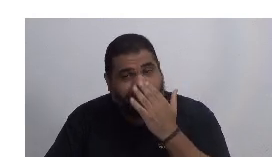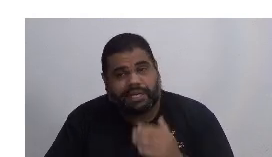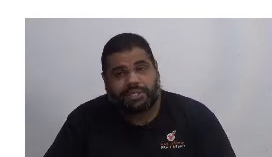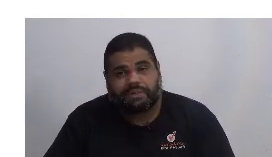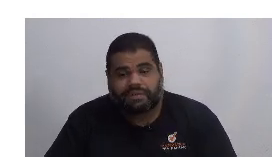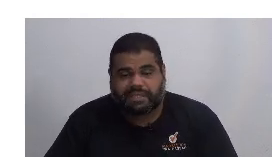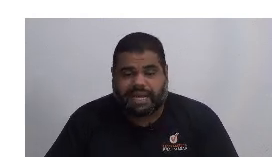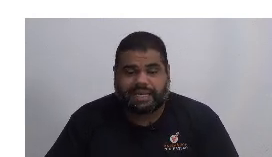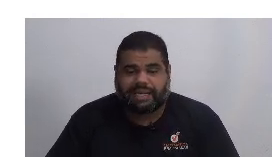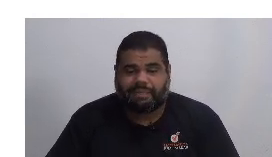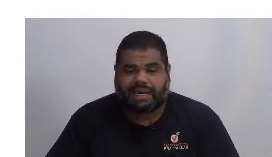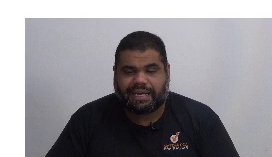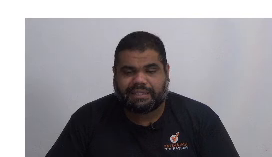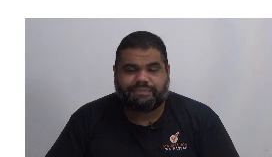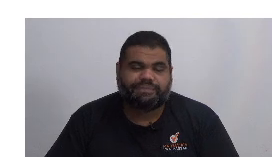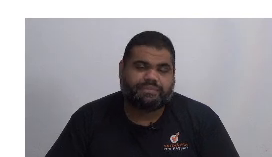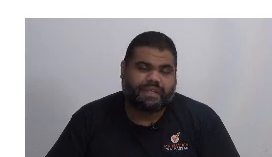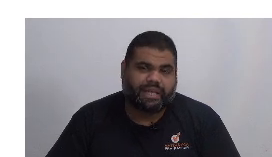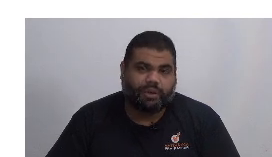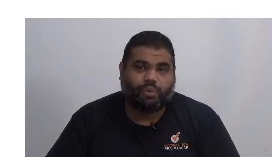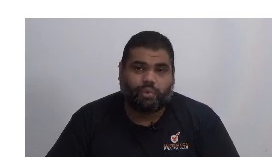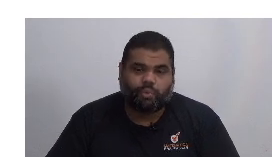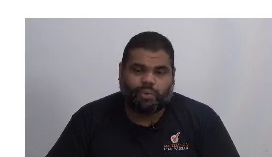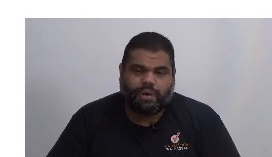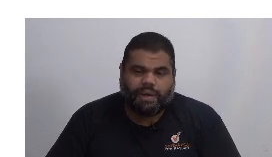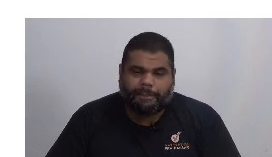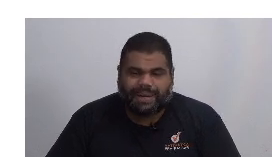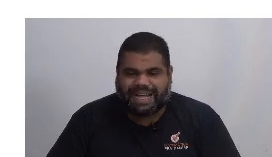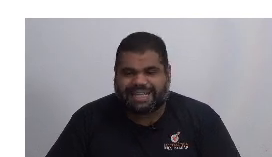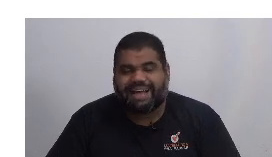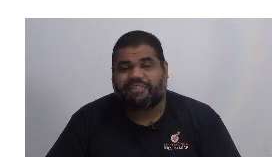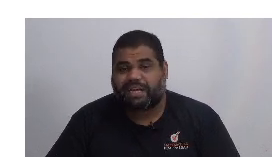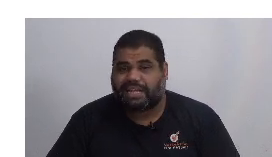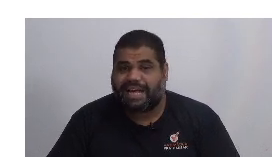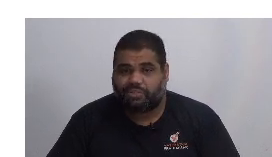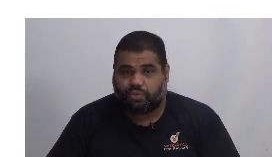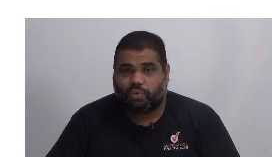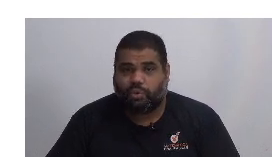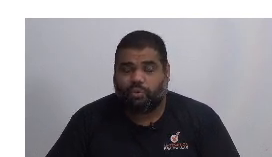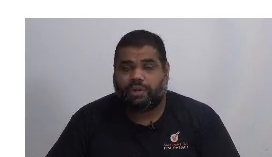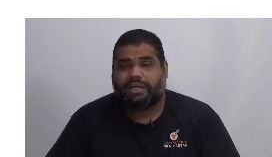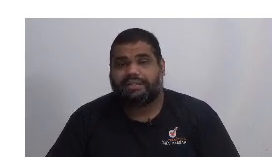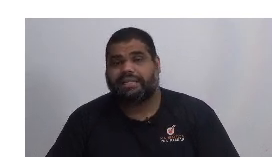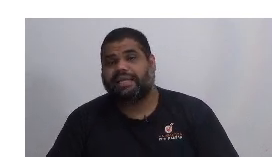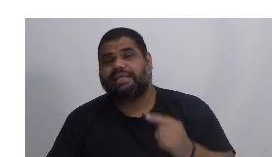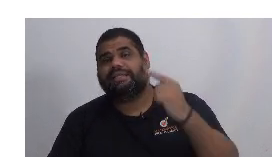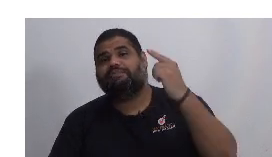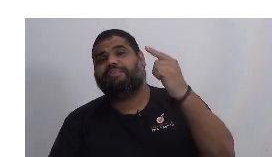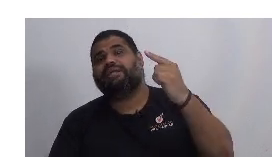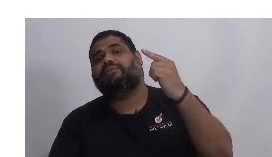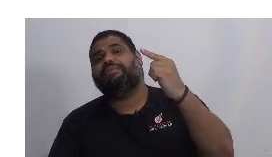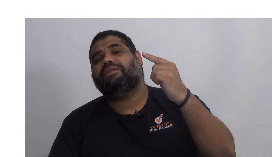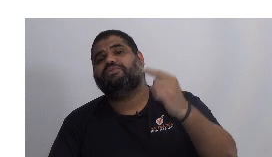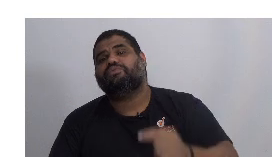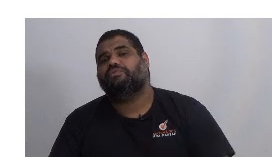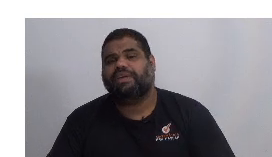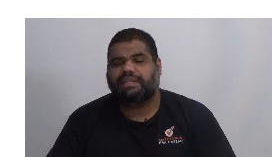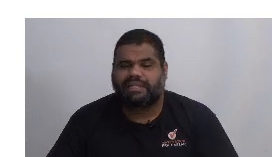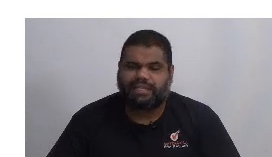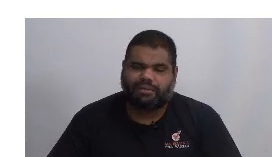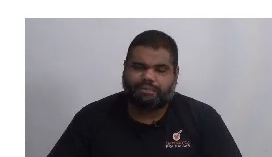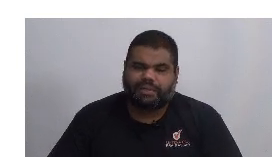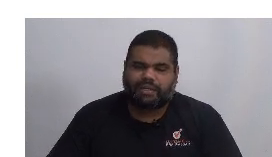Qual é o conectivo que está aqui na parada? É o ou. Para dar verdade no ou, tem que ter pelo menos